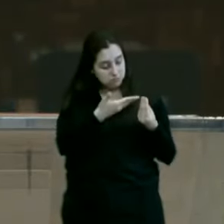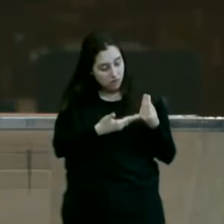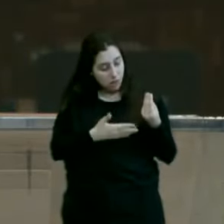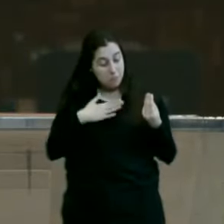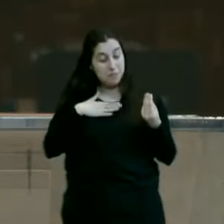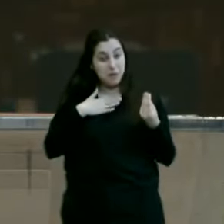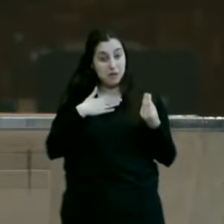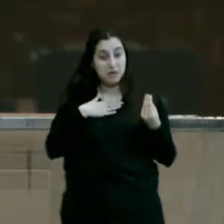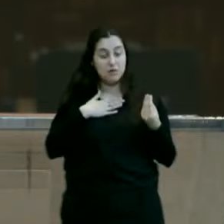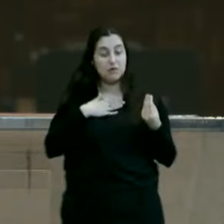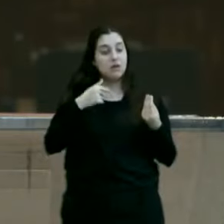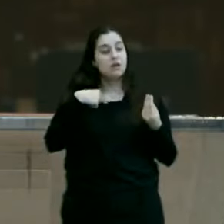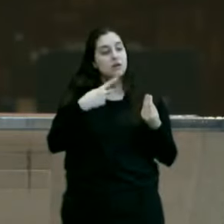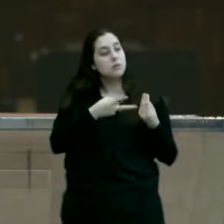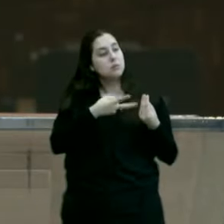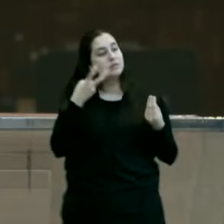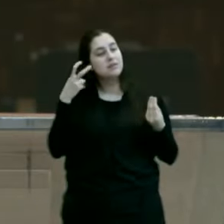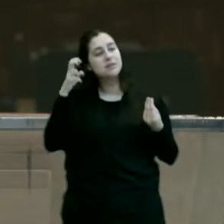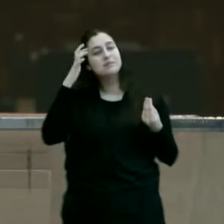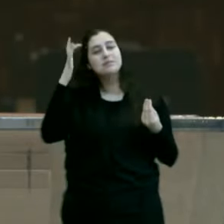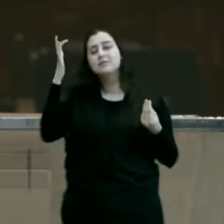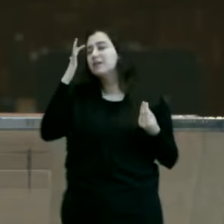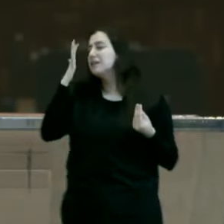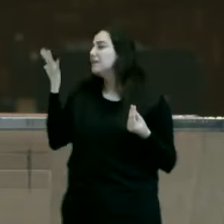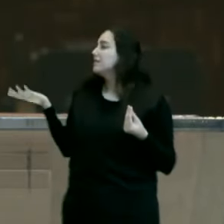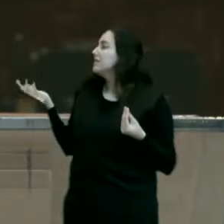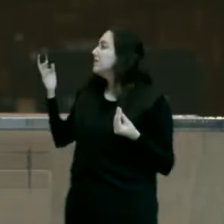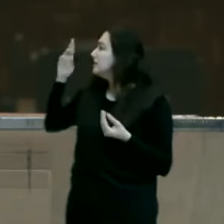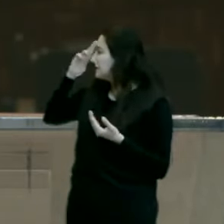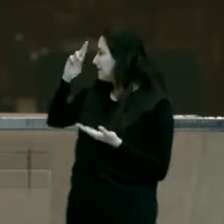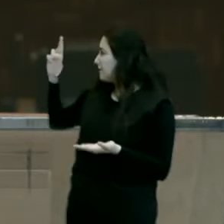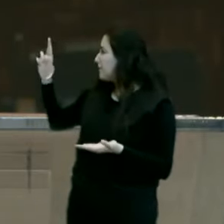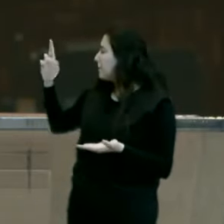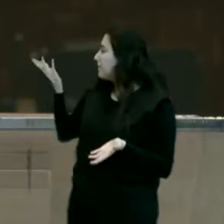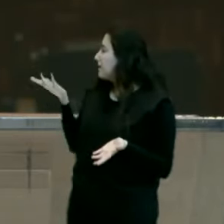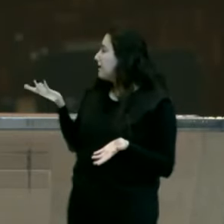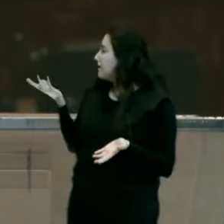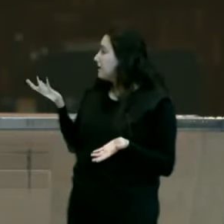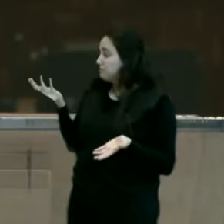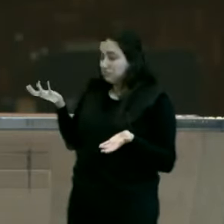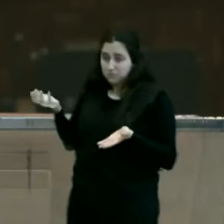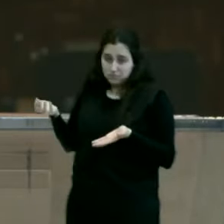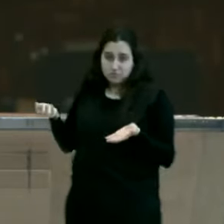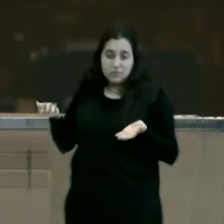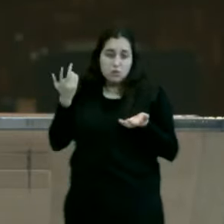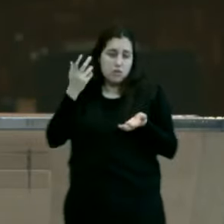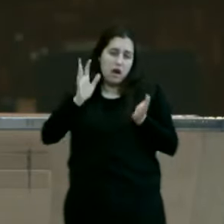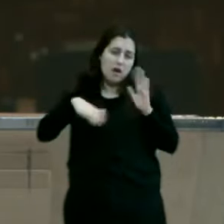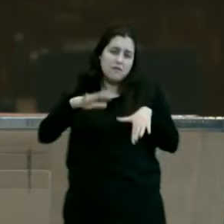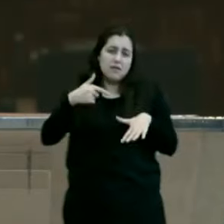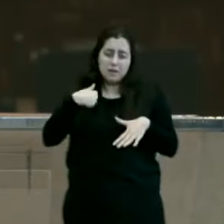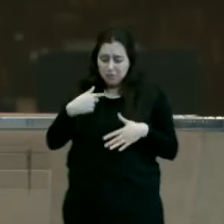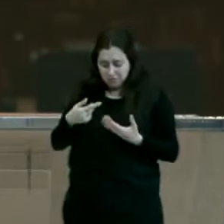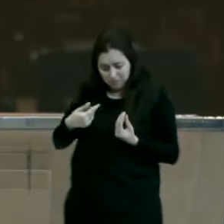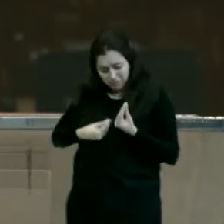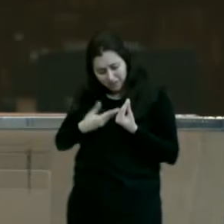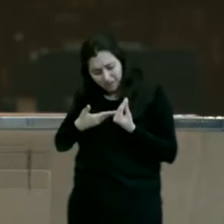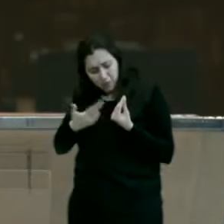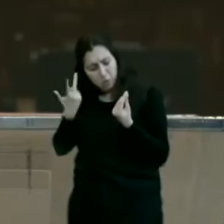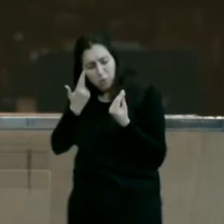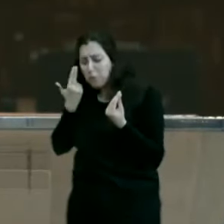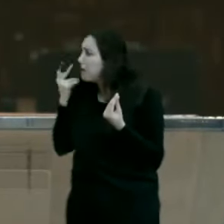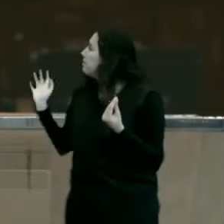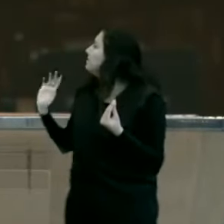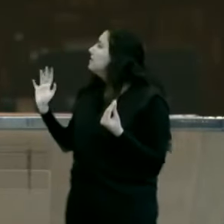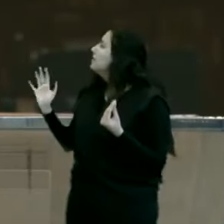vida, e eu medito, eu falo: Senhor, como isso para mim hoje pode parecer normal, tenha misericórdia de mim, que